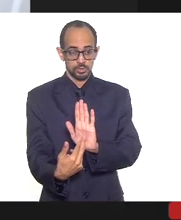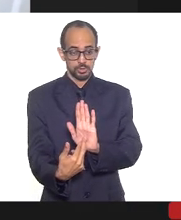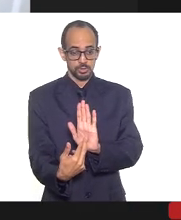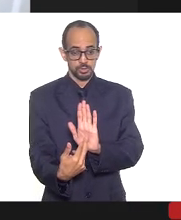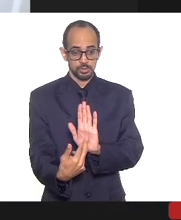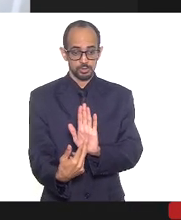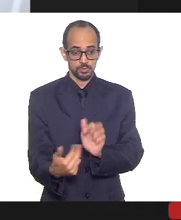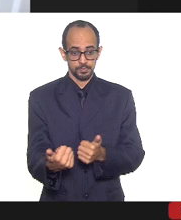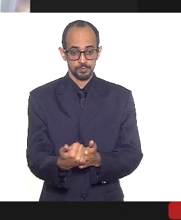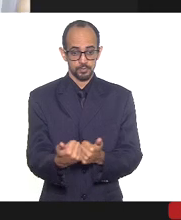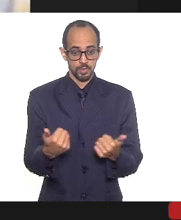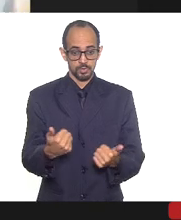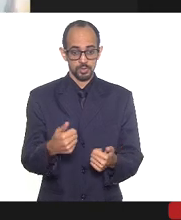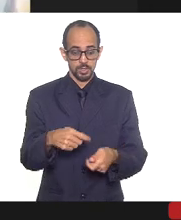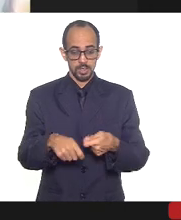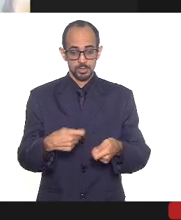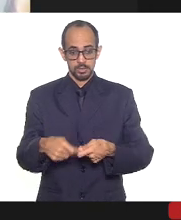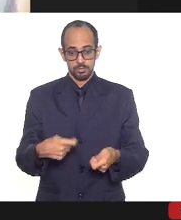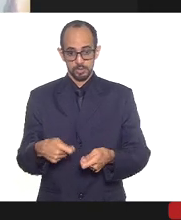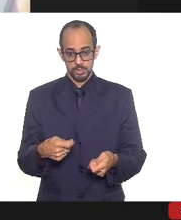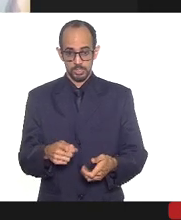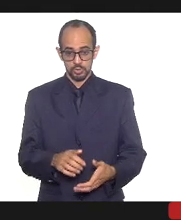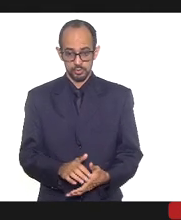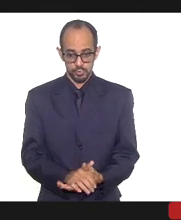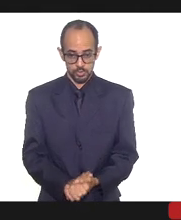dos auxiliares administrativos.